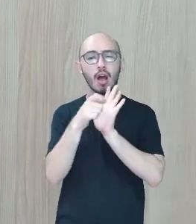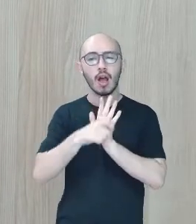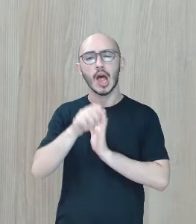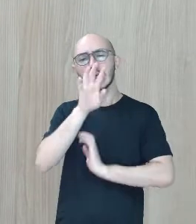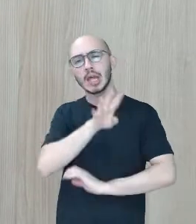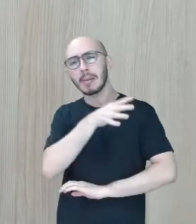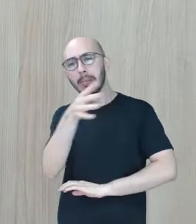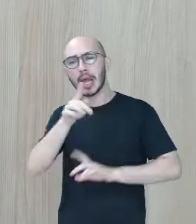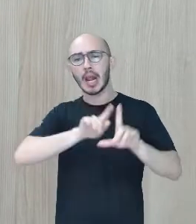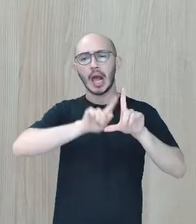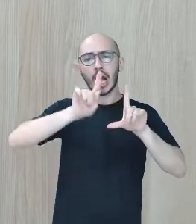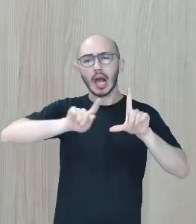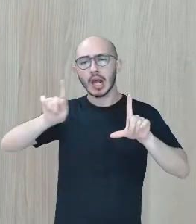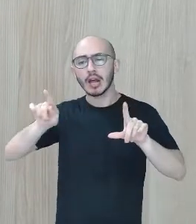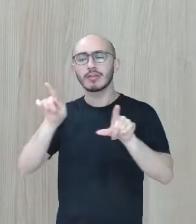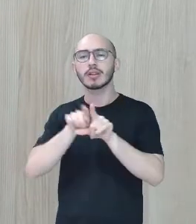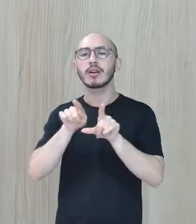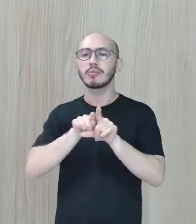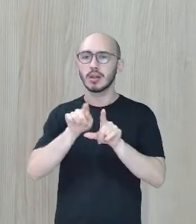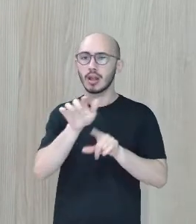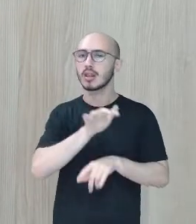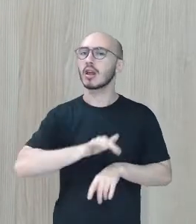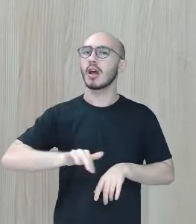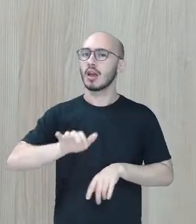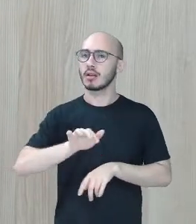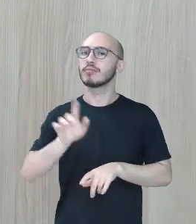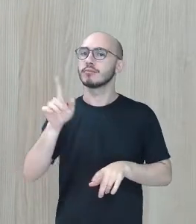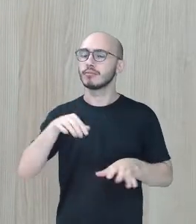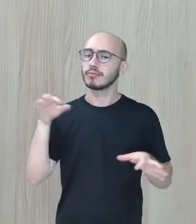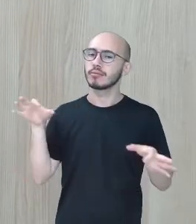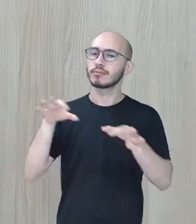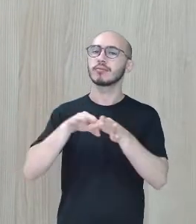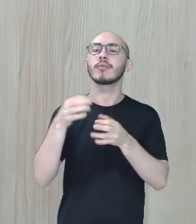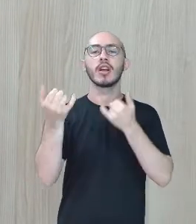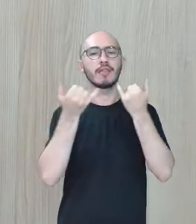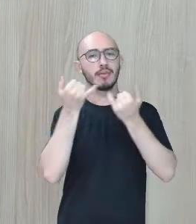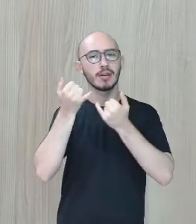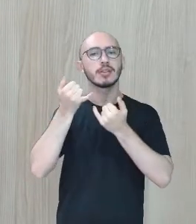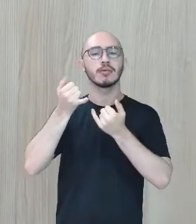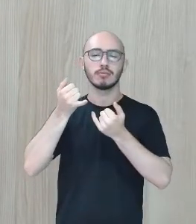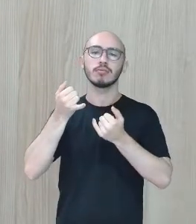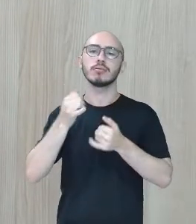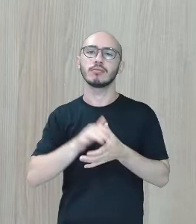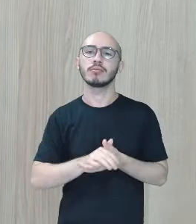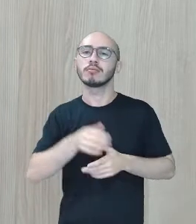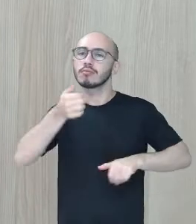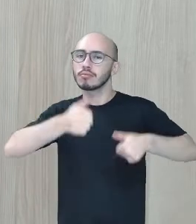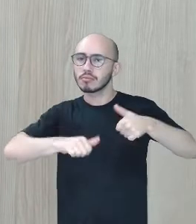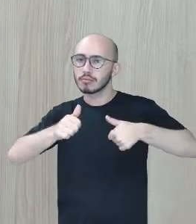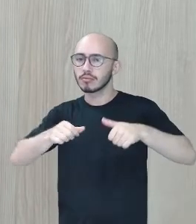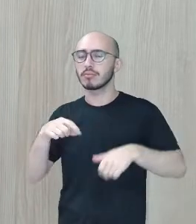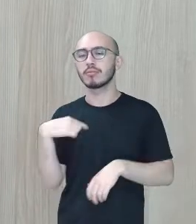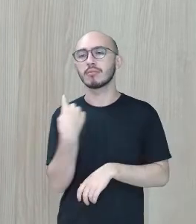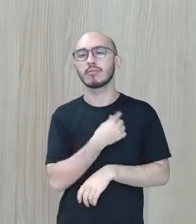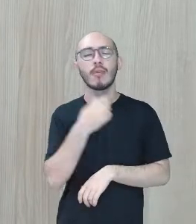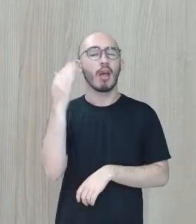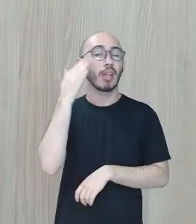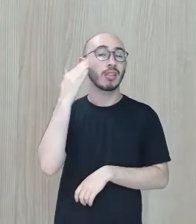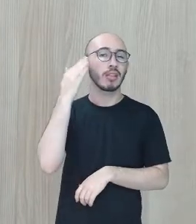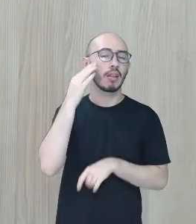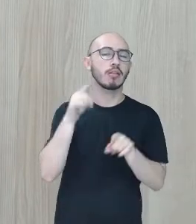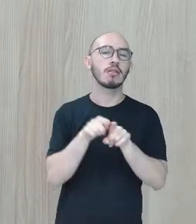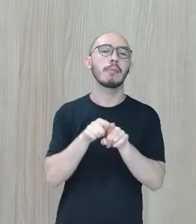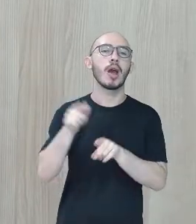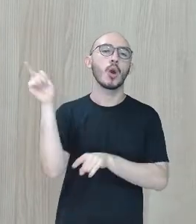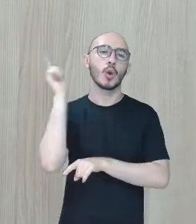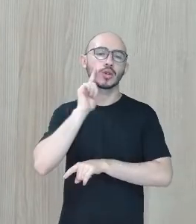tabela, gráfico, essa parte de estatística está nesse meio de tratamento da informação. E é exatamente isso. Quando a gente entende, a gente